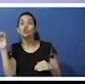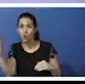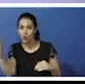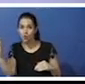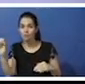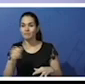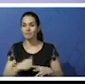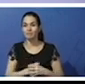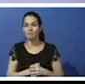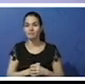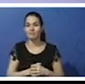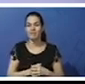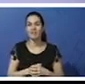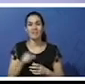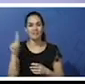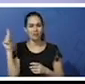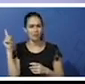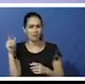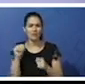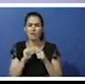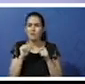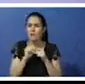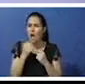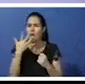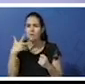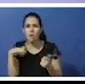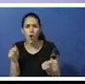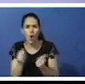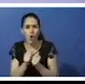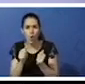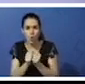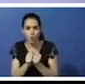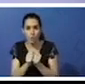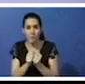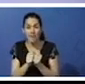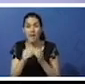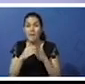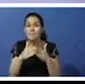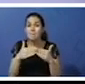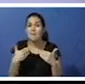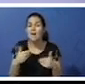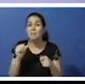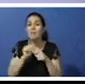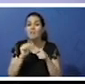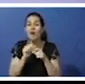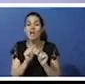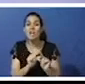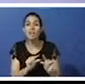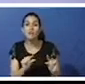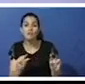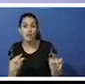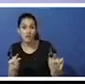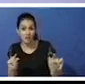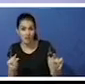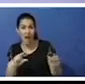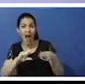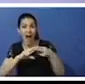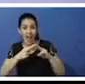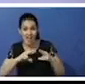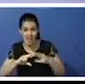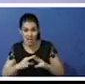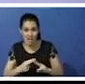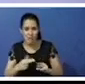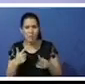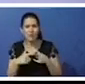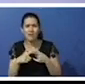sugestão. Conforme vocês vão fazendo com as crianças, peço às vezes para ela escrever embaixo da figura a rima, fica